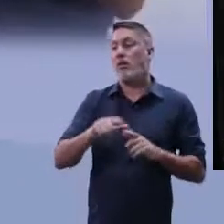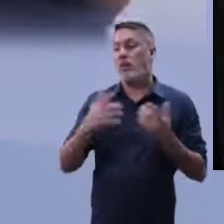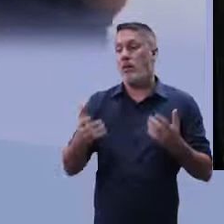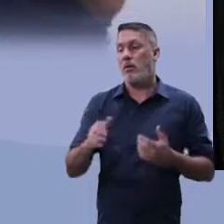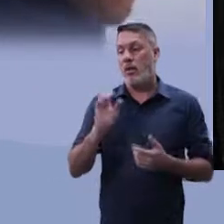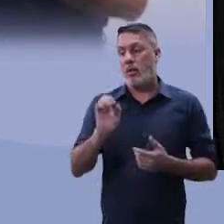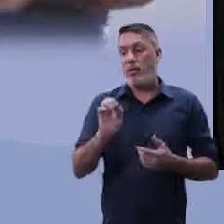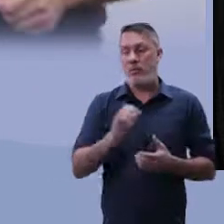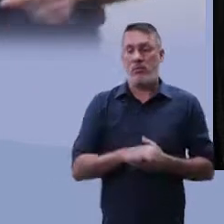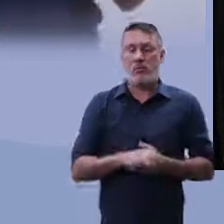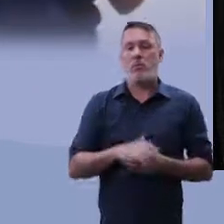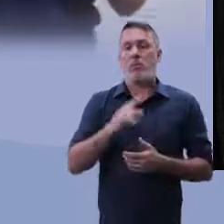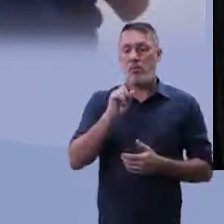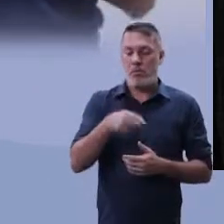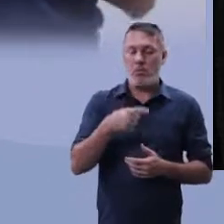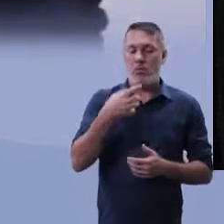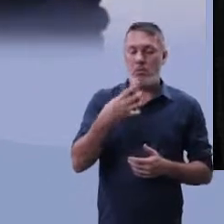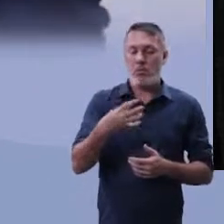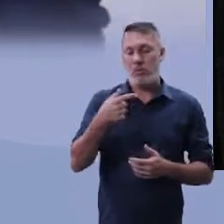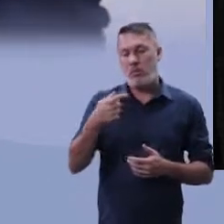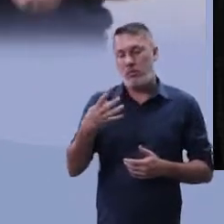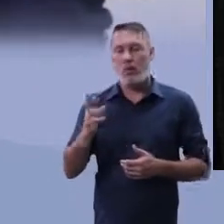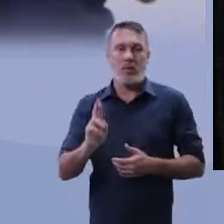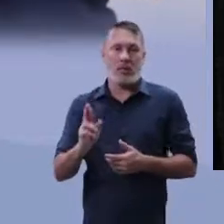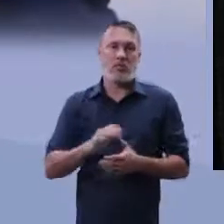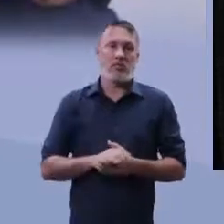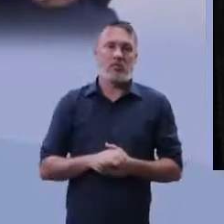1.474. Resposta certa, letra E, R$